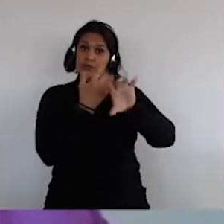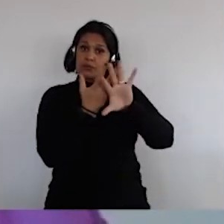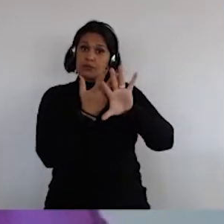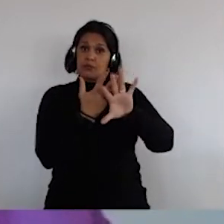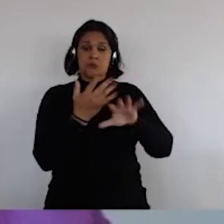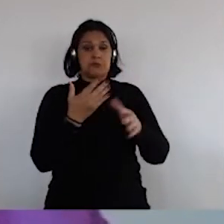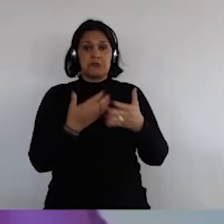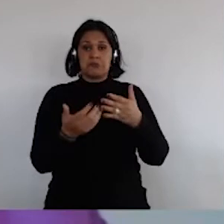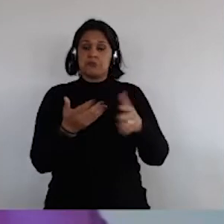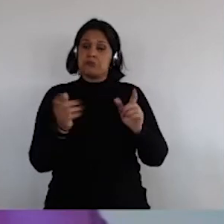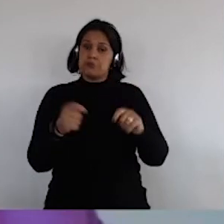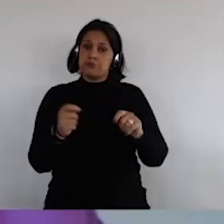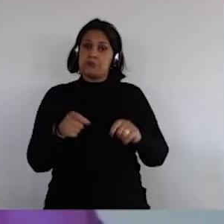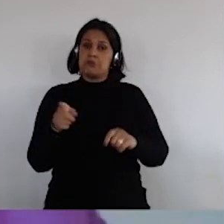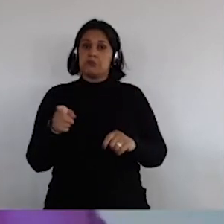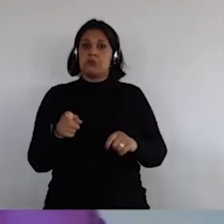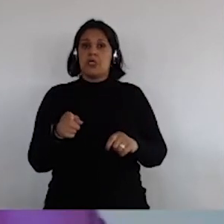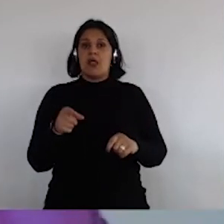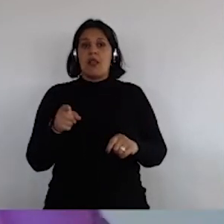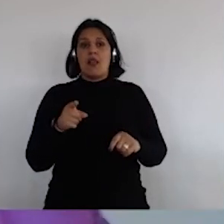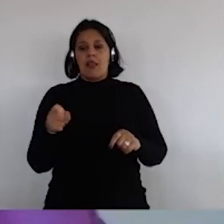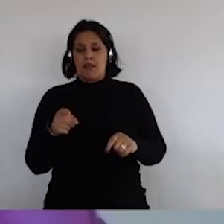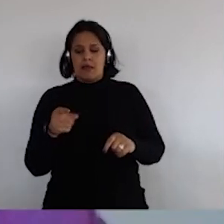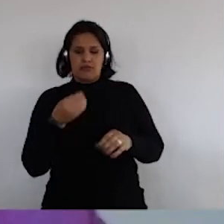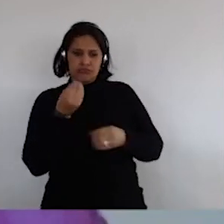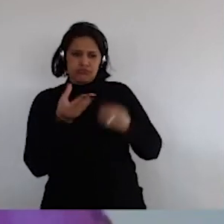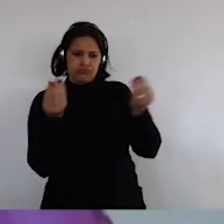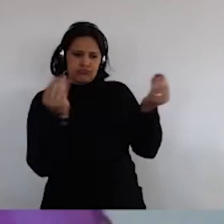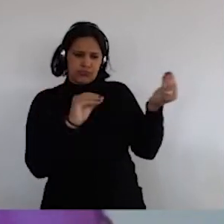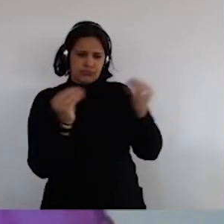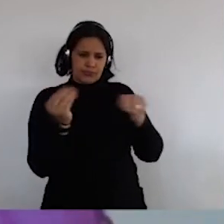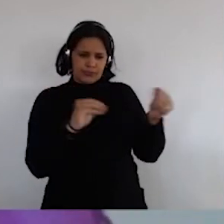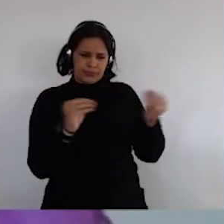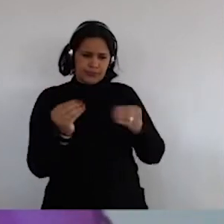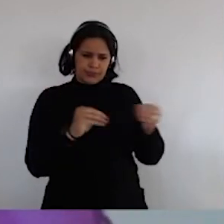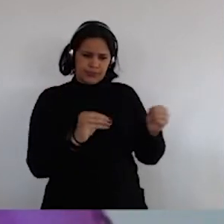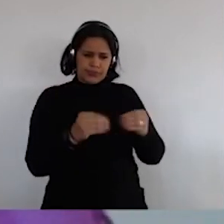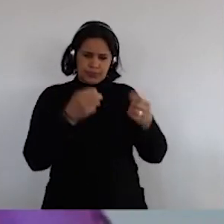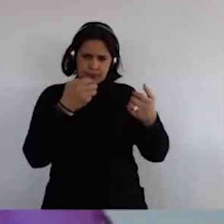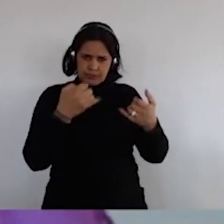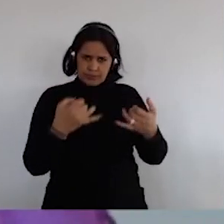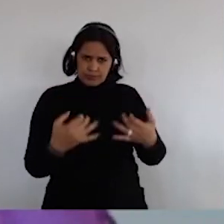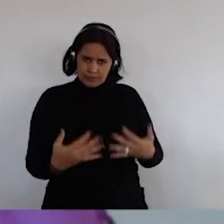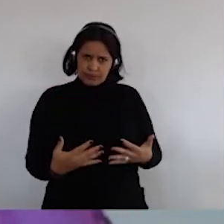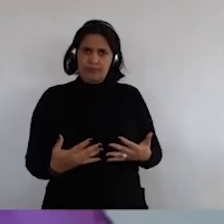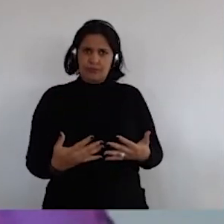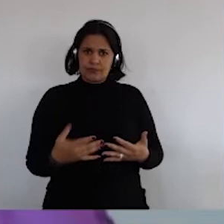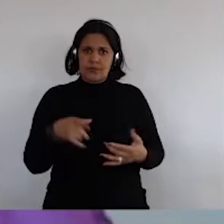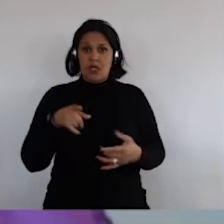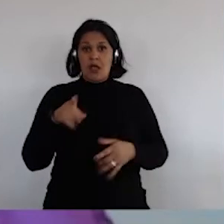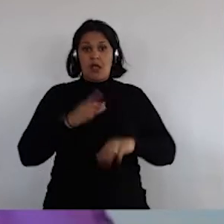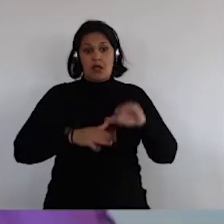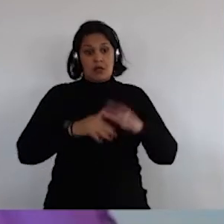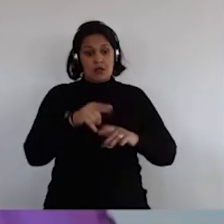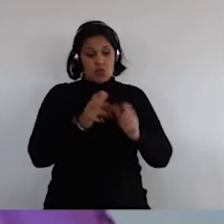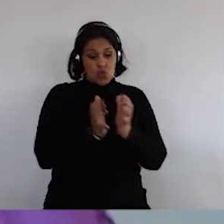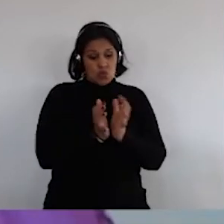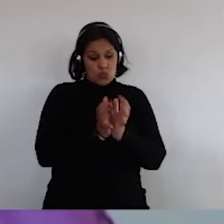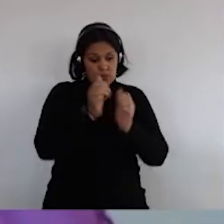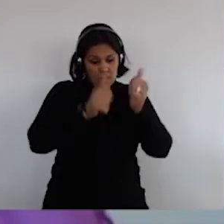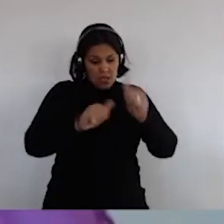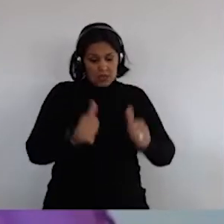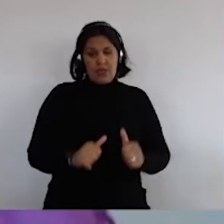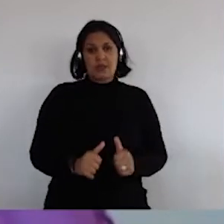pelo qual pode deduzir seu pleito, sua lide, para análise dos juizados especiais, como